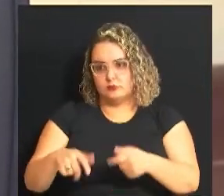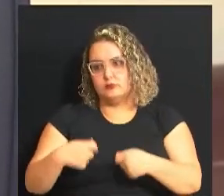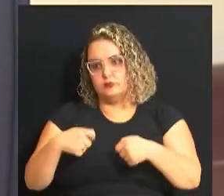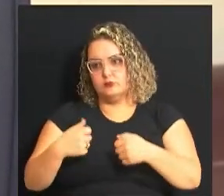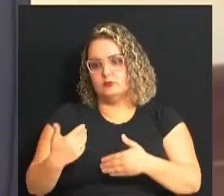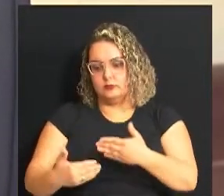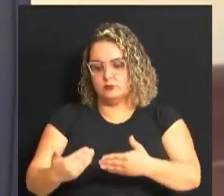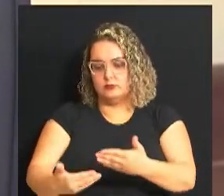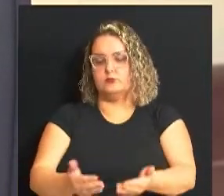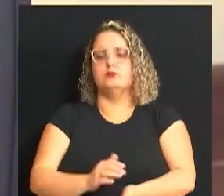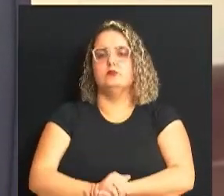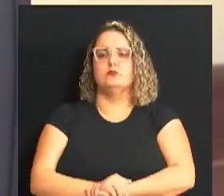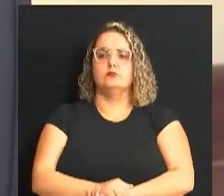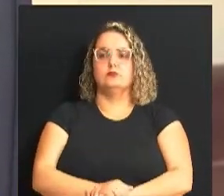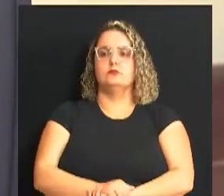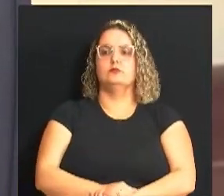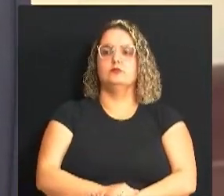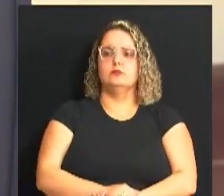processo.